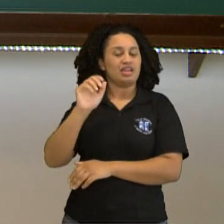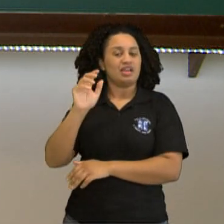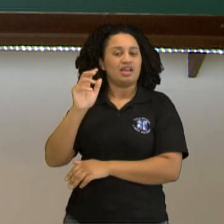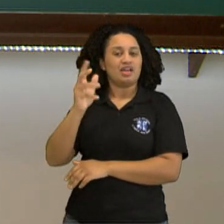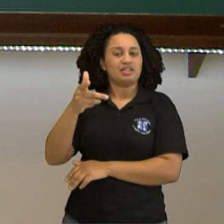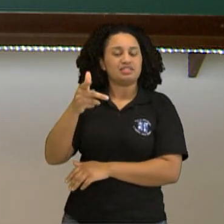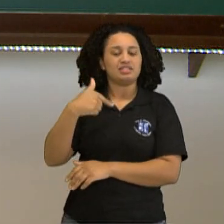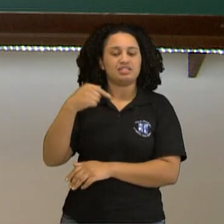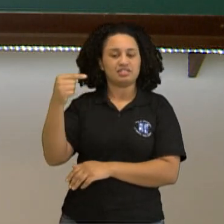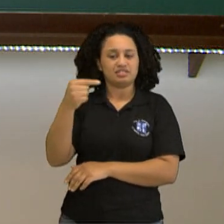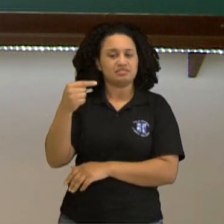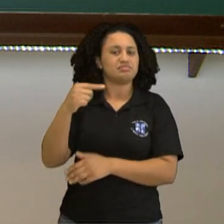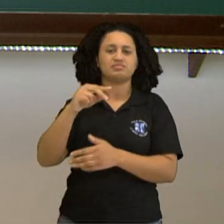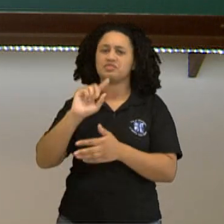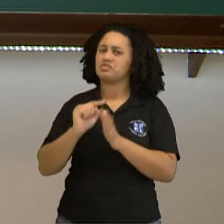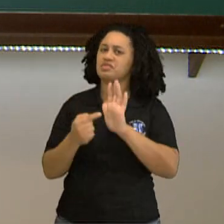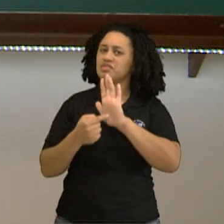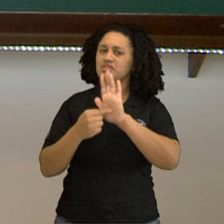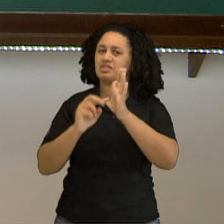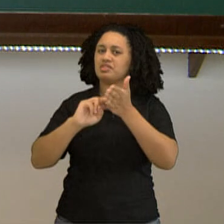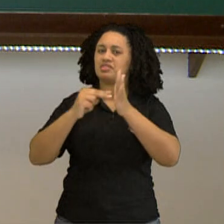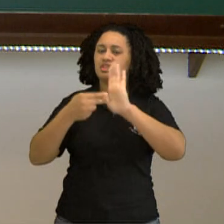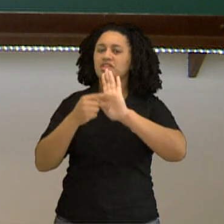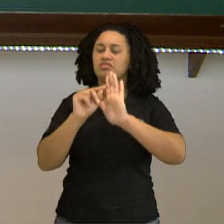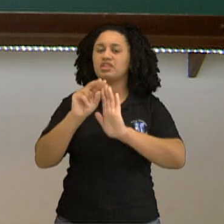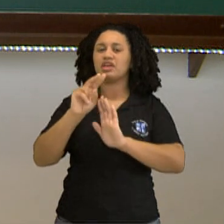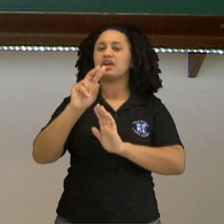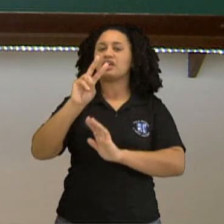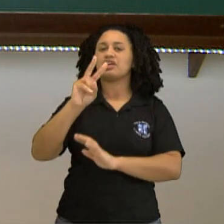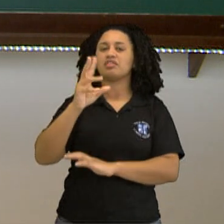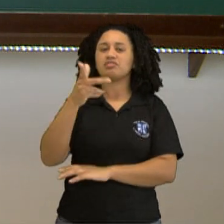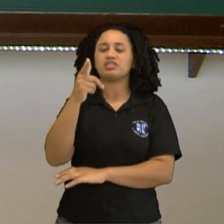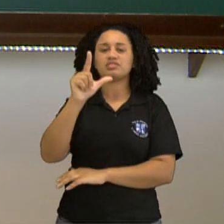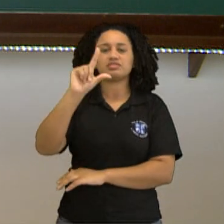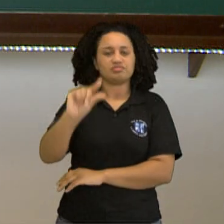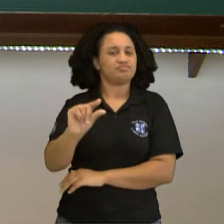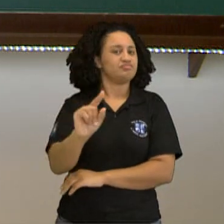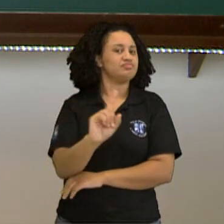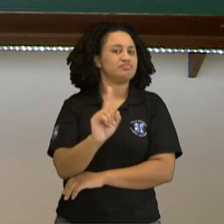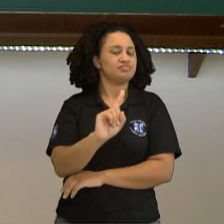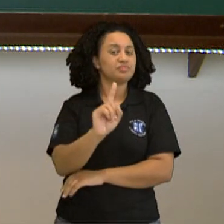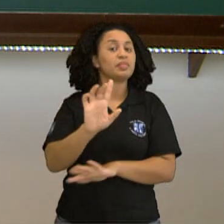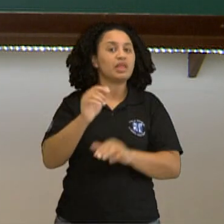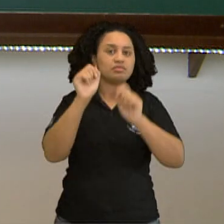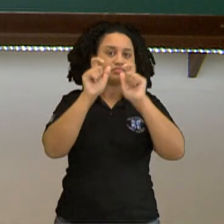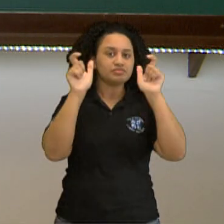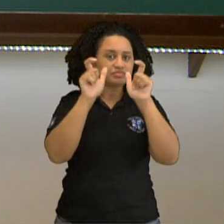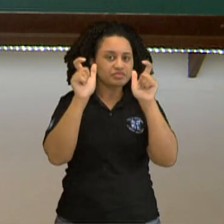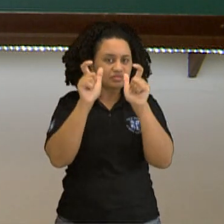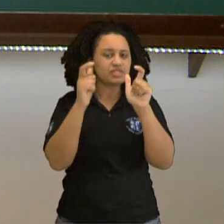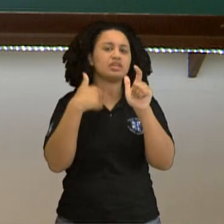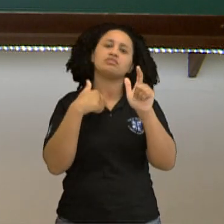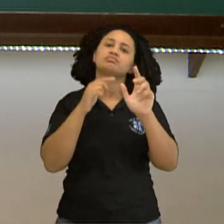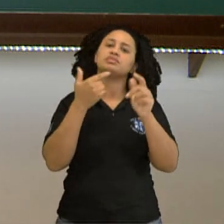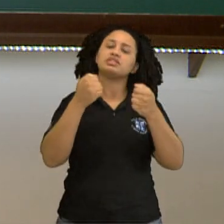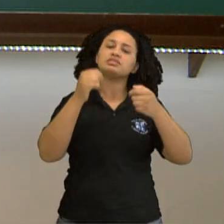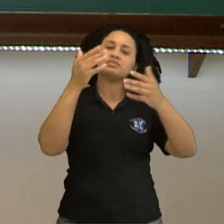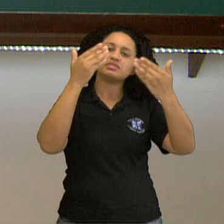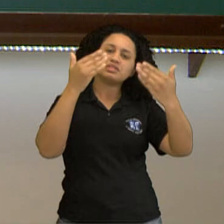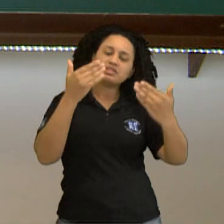não representa redução de velocidade, certo? Então fique esperto nisso, apenas a gente tem que